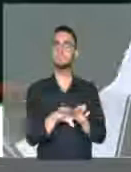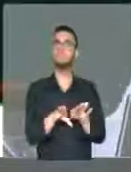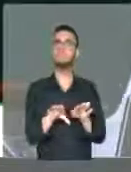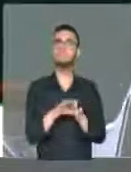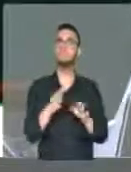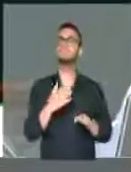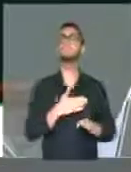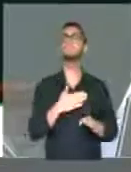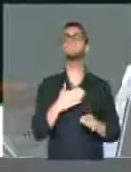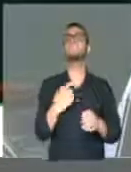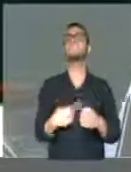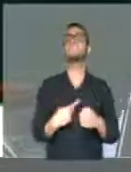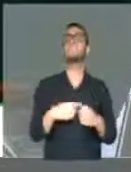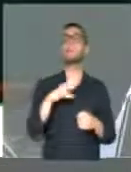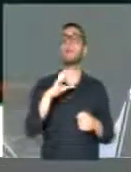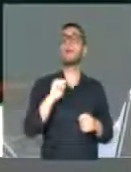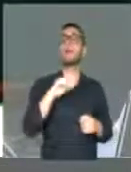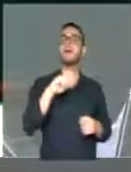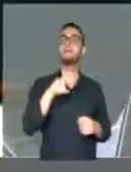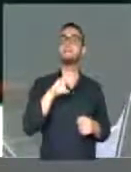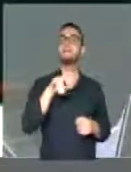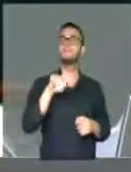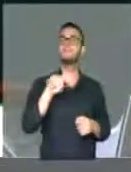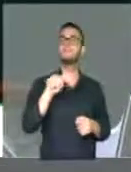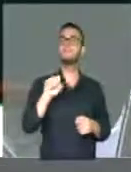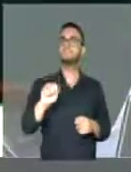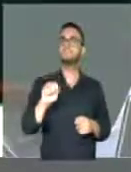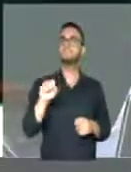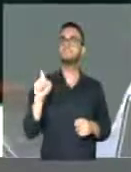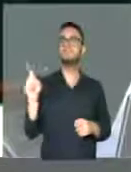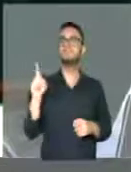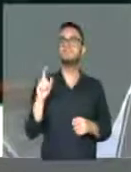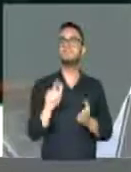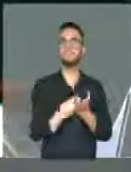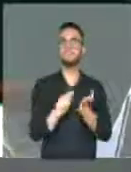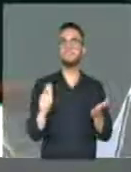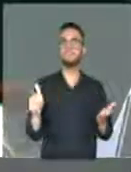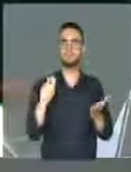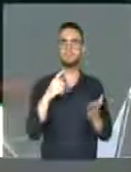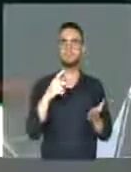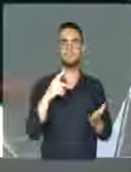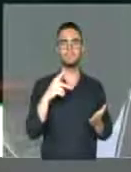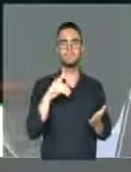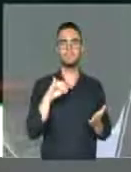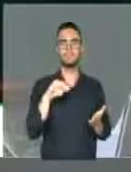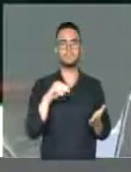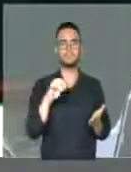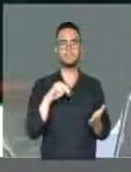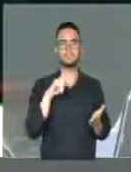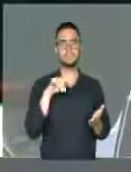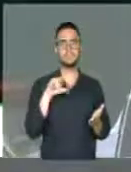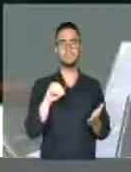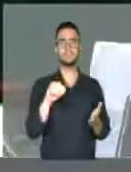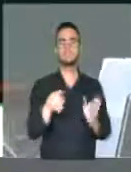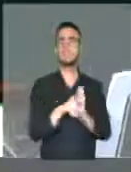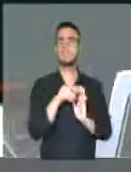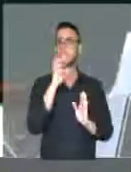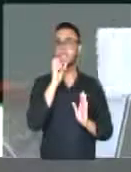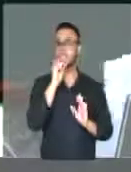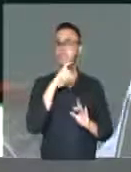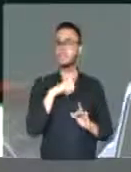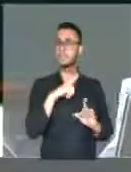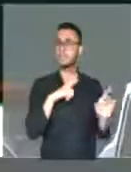minha cidade, Caxias do Sul, no jornal Pioneiro de sábado, está lá